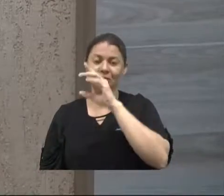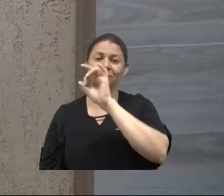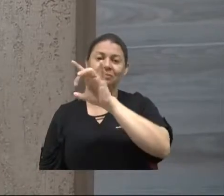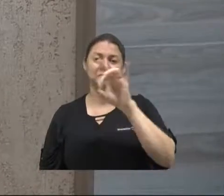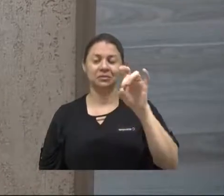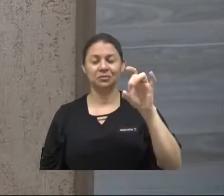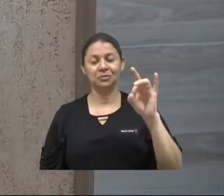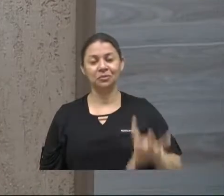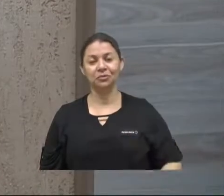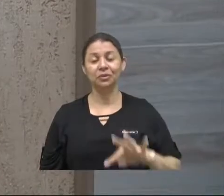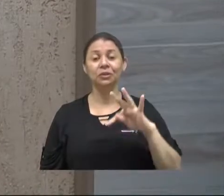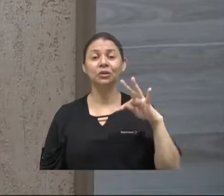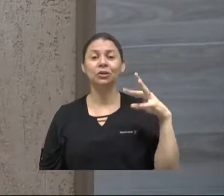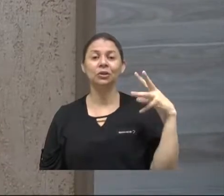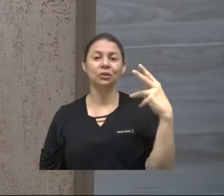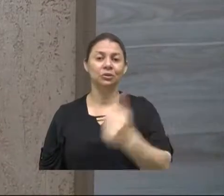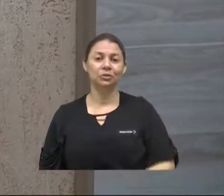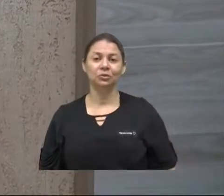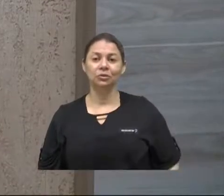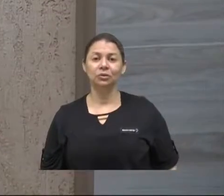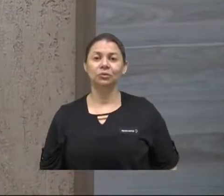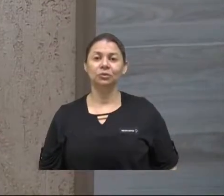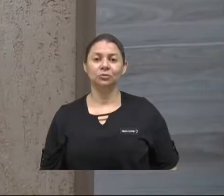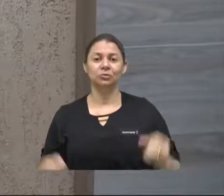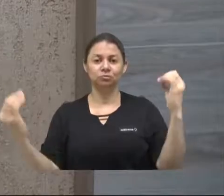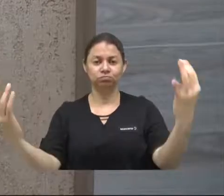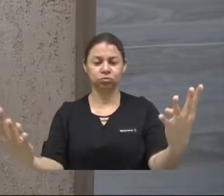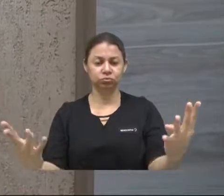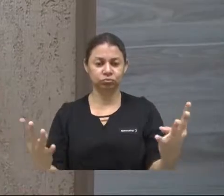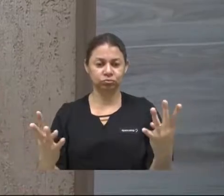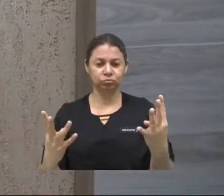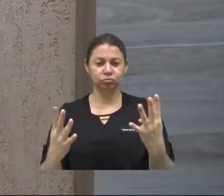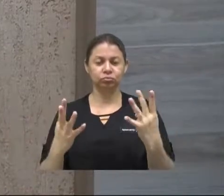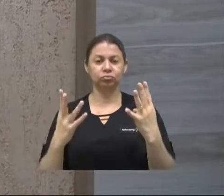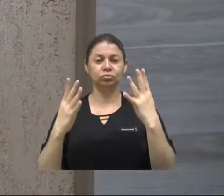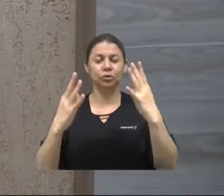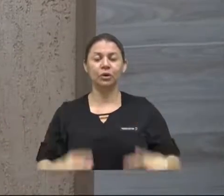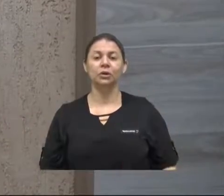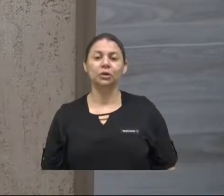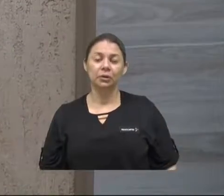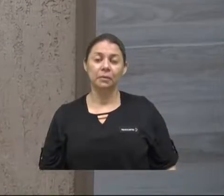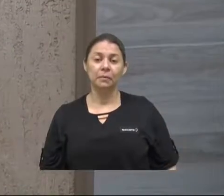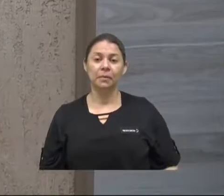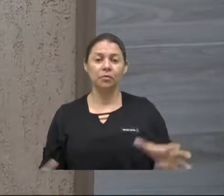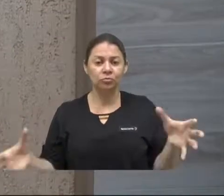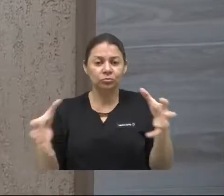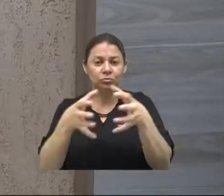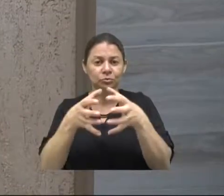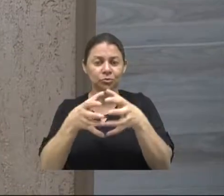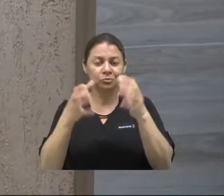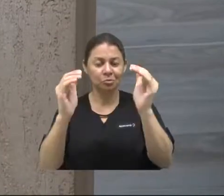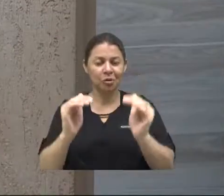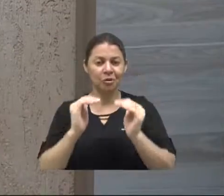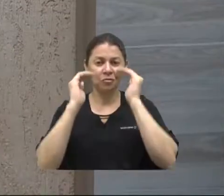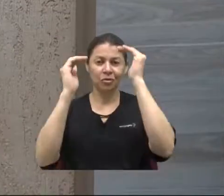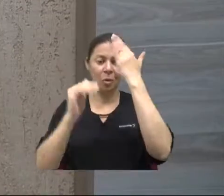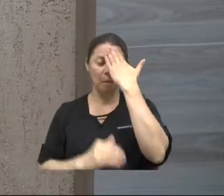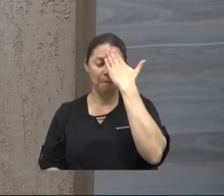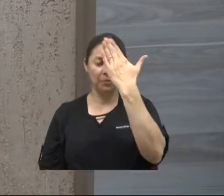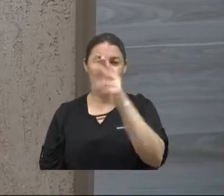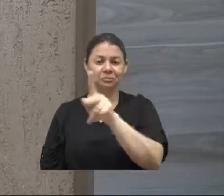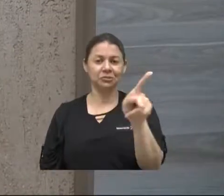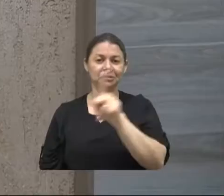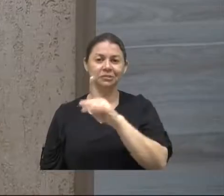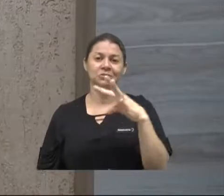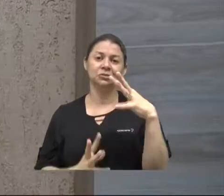retalho, possamos nos tornar um dia um imenso bordado de nós. Obrigado, senhor presidente, obrigado a